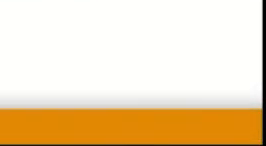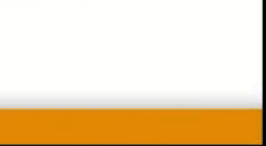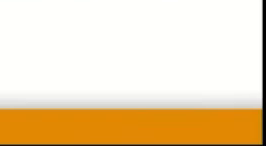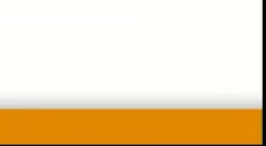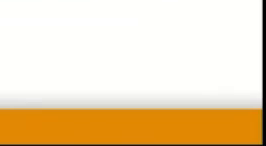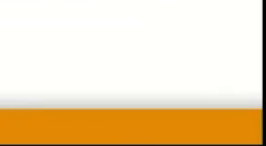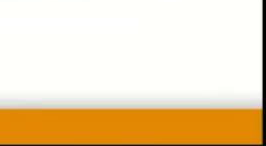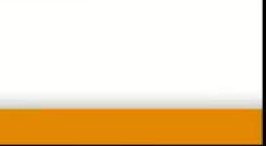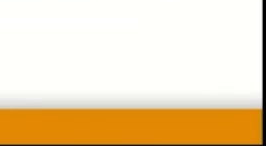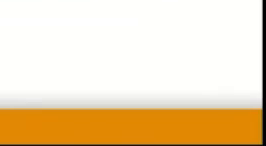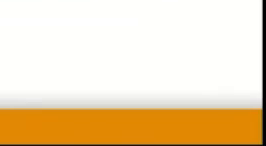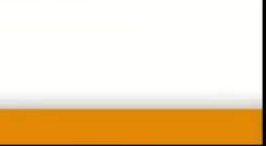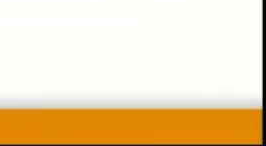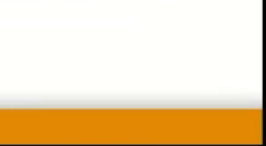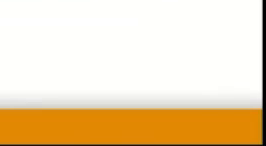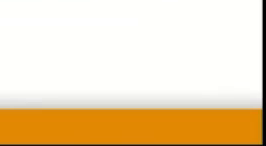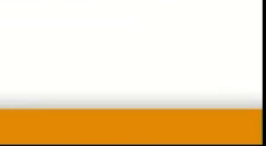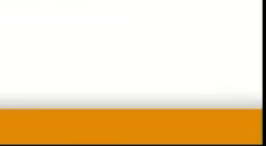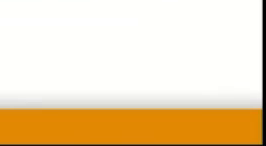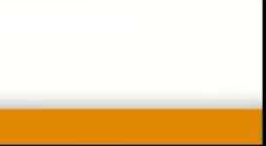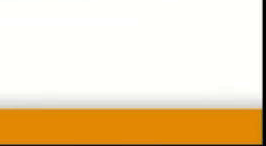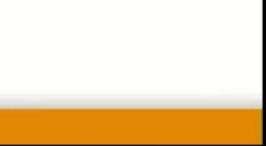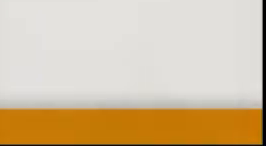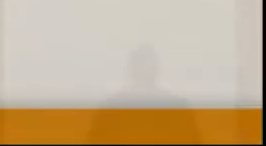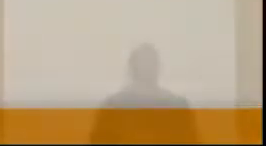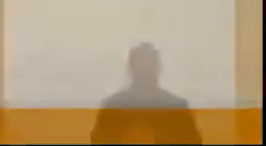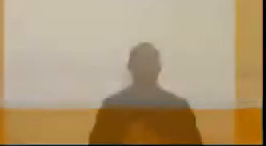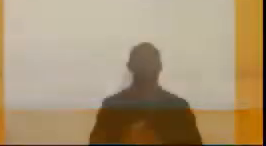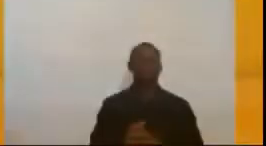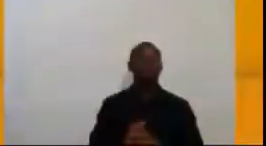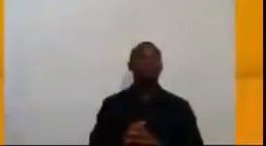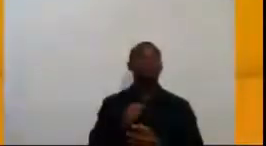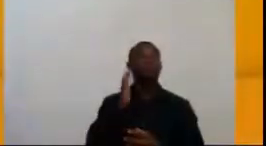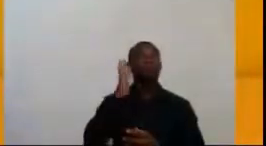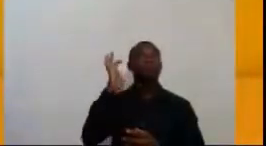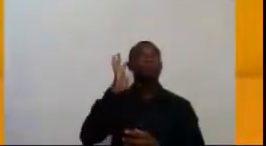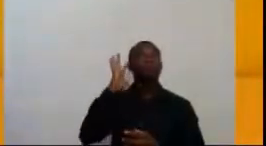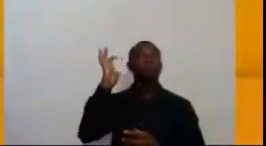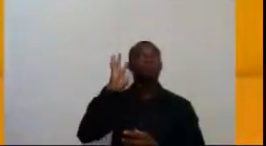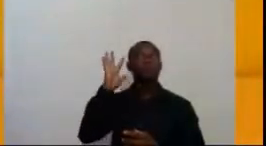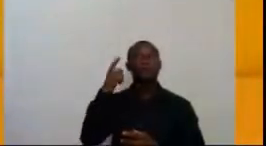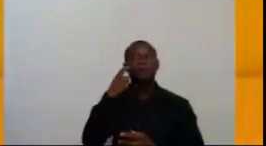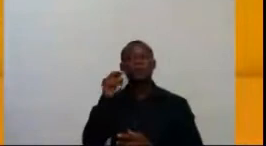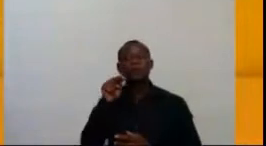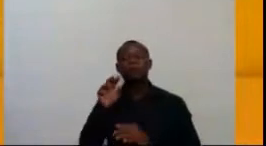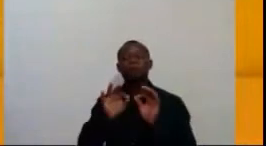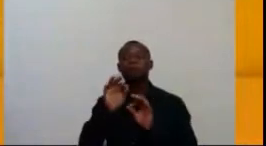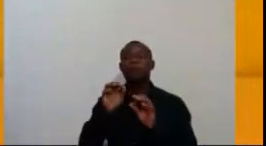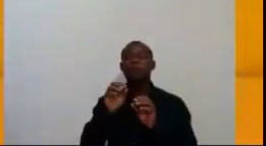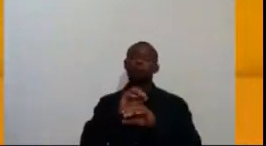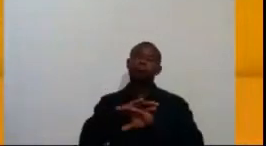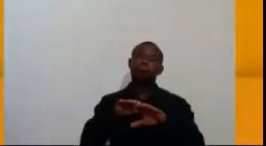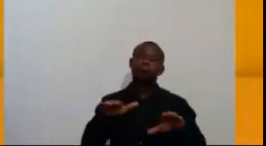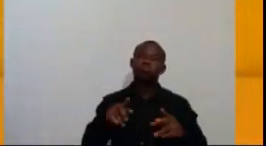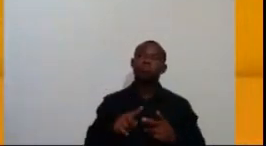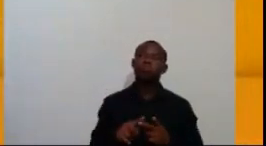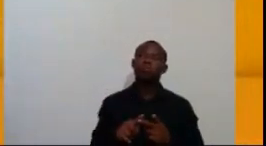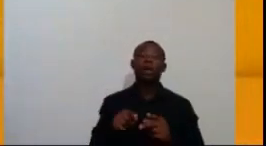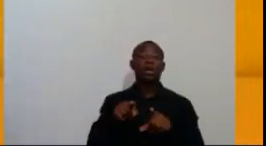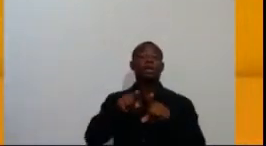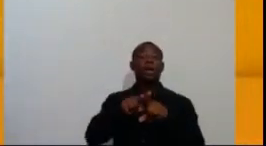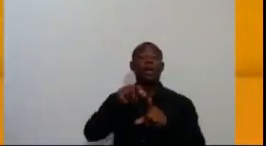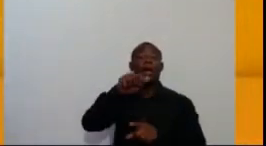segue. Deixa eu ver aqui mais. Pronto. Tem mais aqui, André Coelho, gostei bastante, conteúdo muito